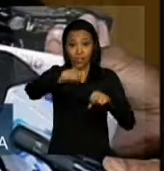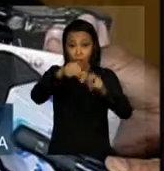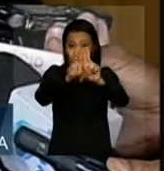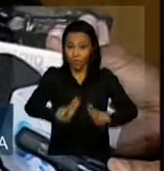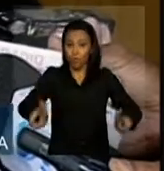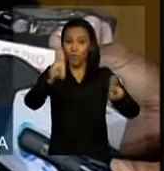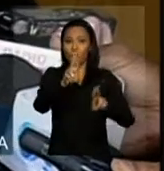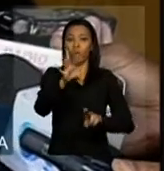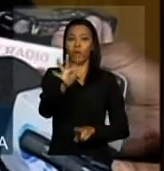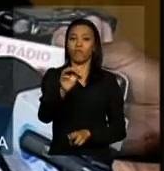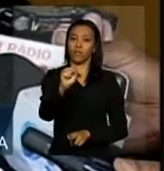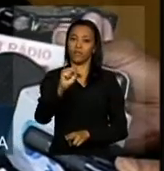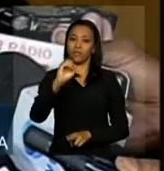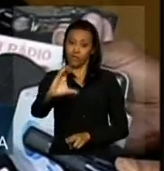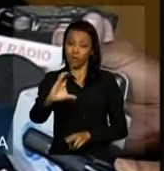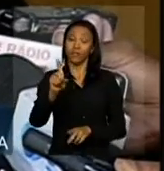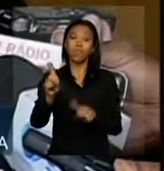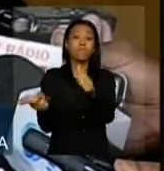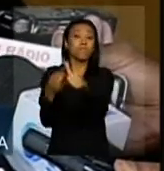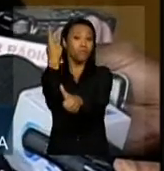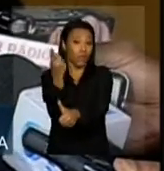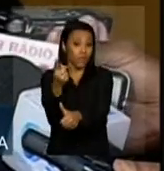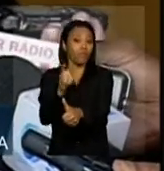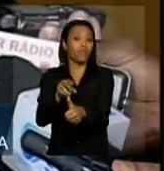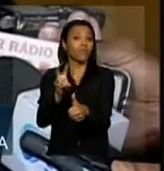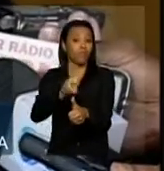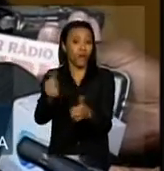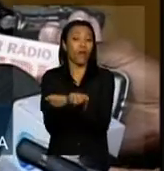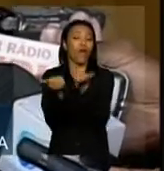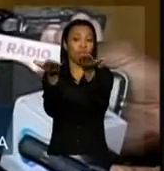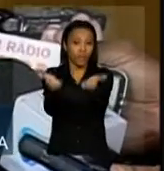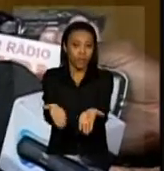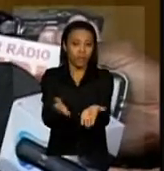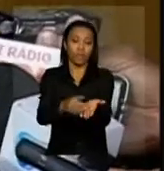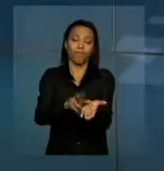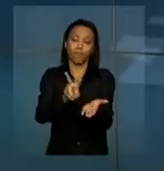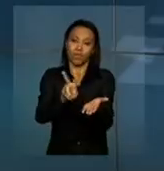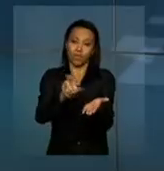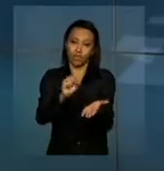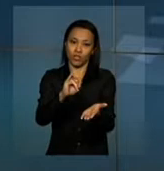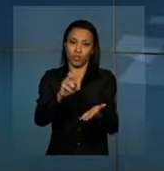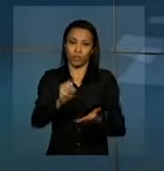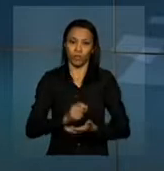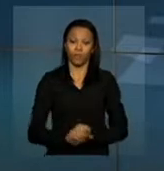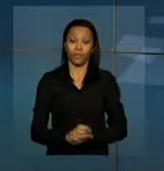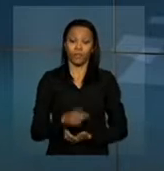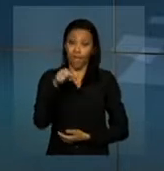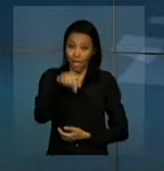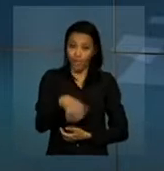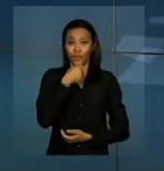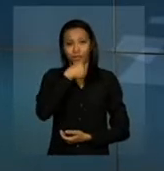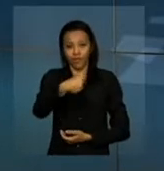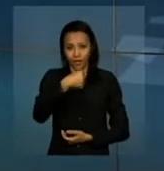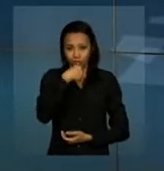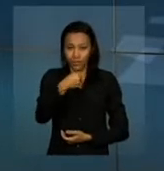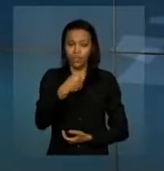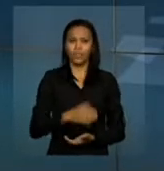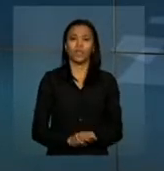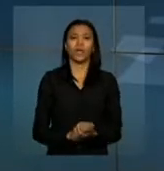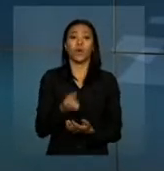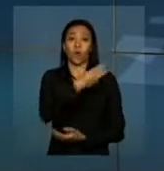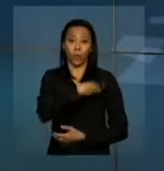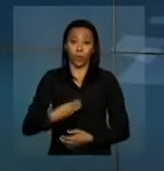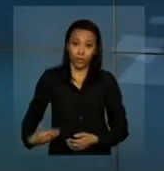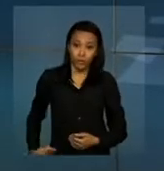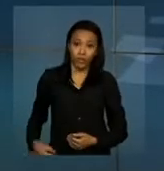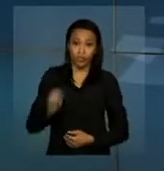ano que vem ela vai ofertar pela primeira vez um terço das vagas no SISU. Essa foi a entrevista com o ministro da